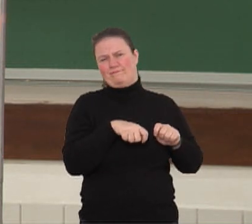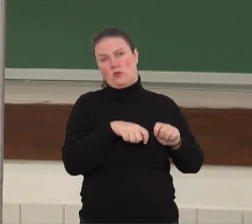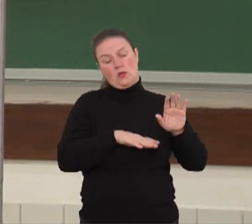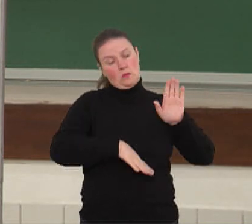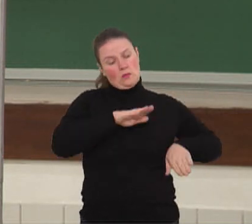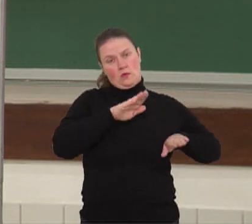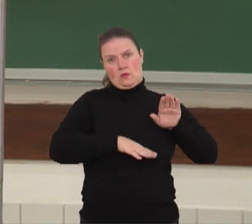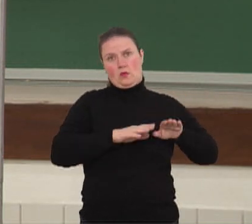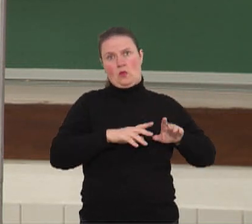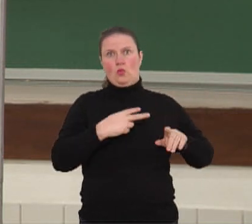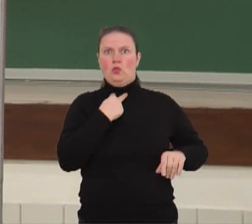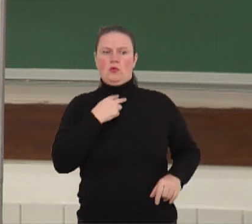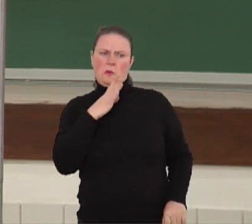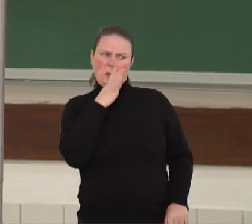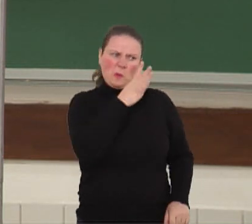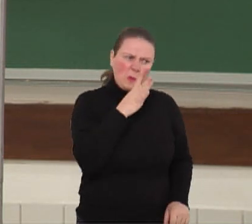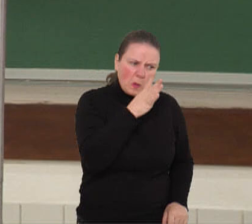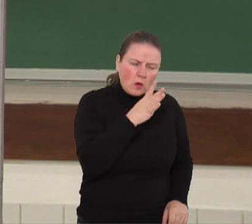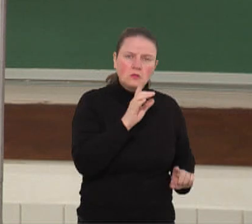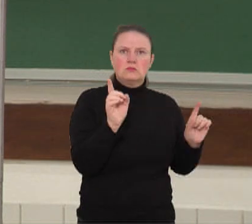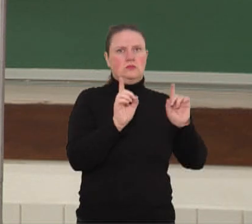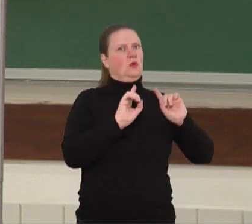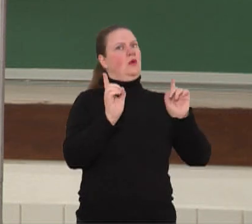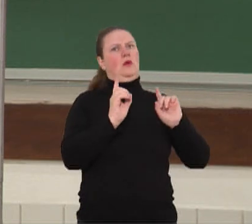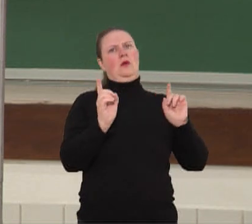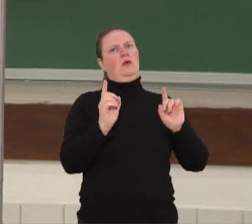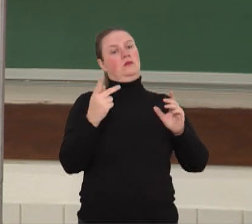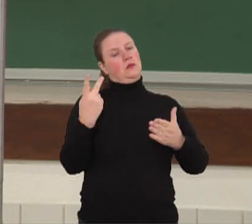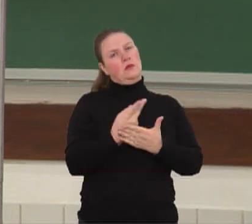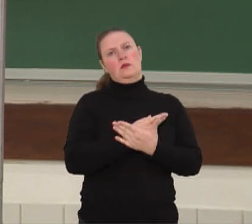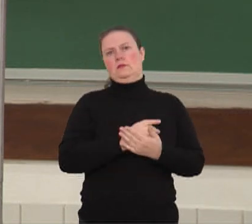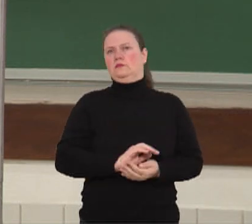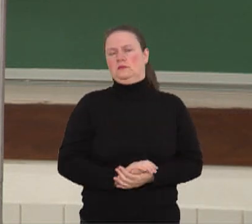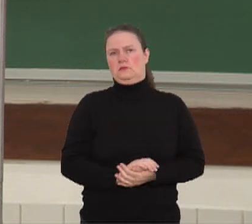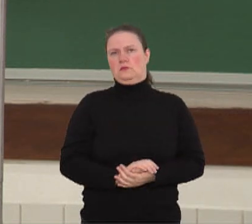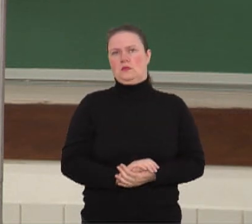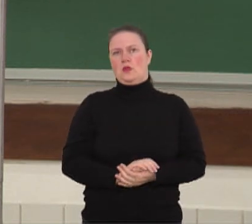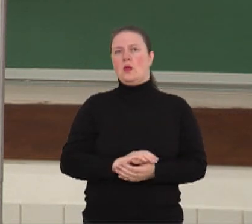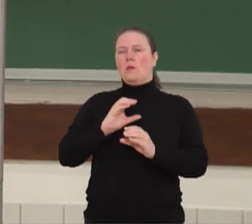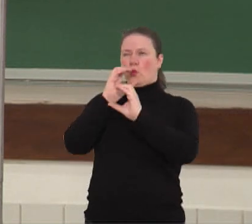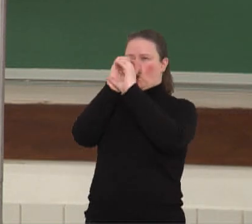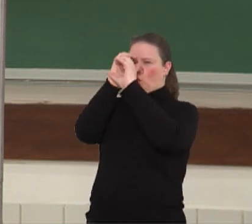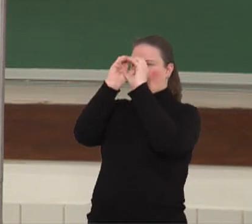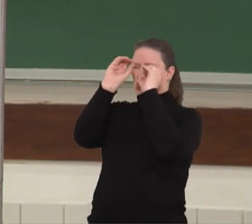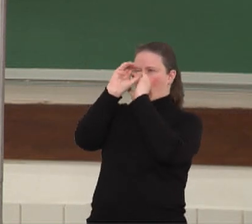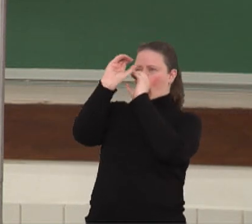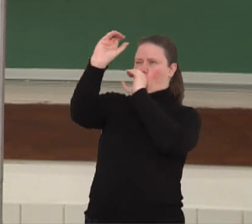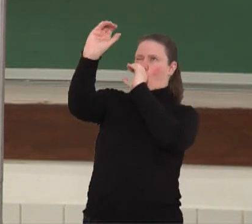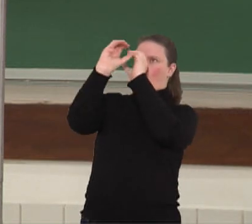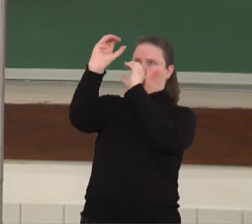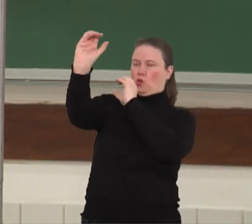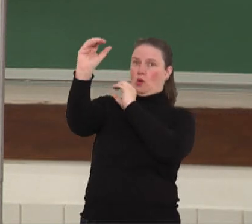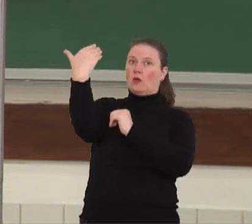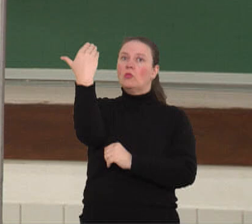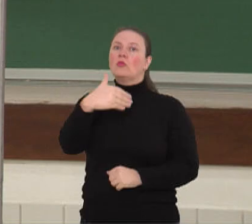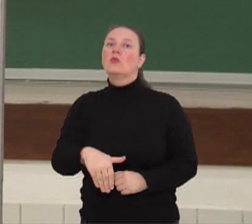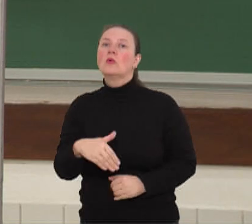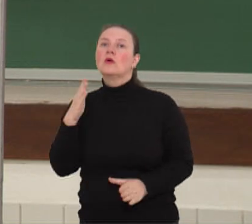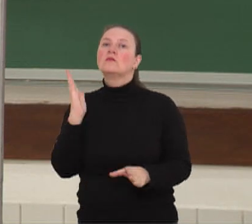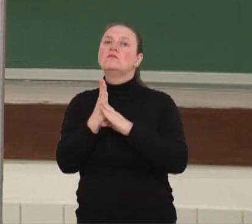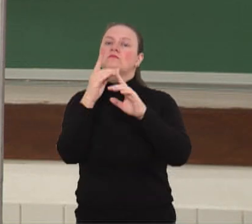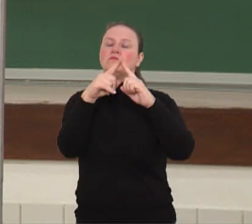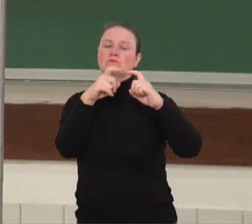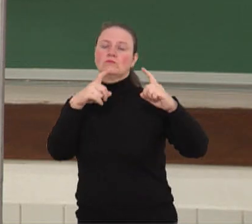pode criticar ninguém por acreditar. Combinado? E nem achar só porque a astronomia é provável pelo método